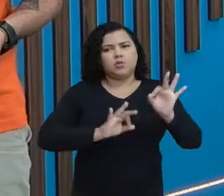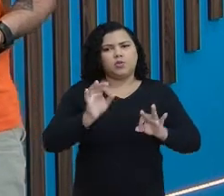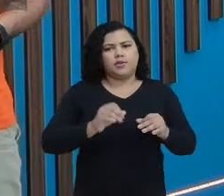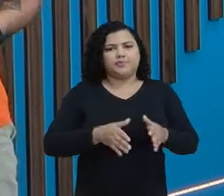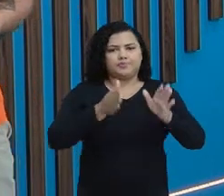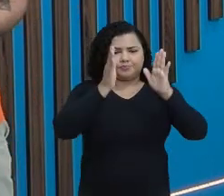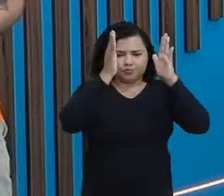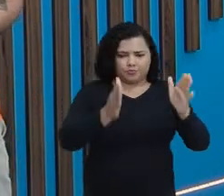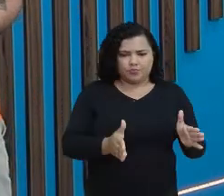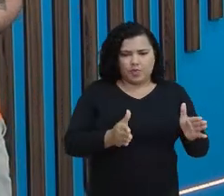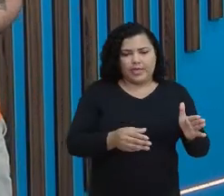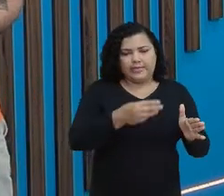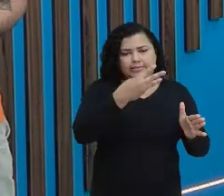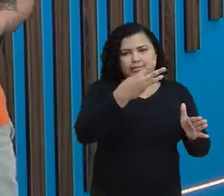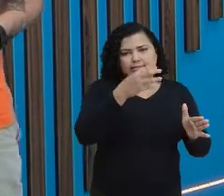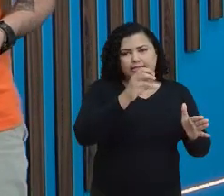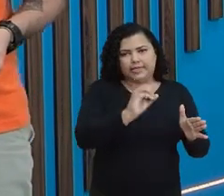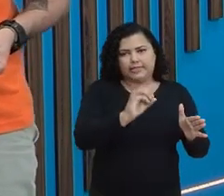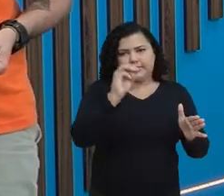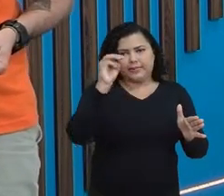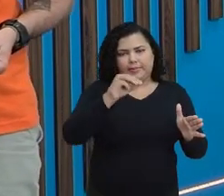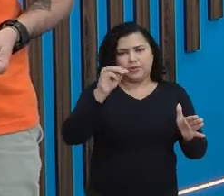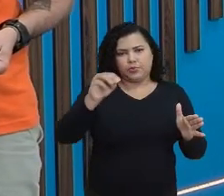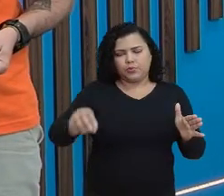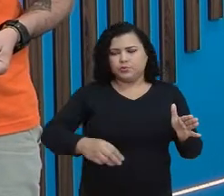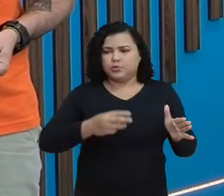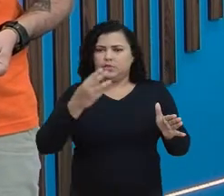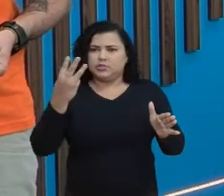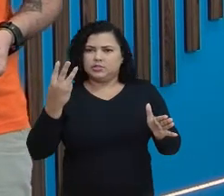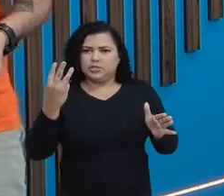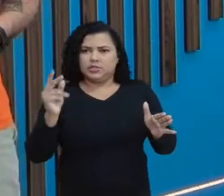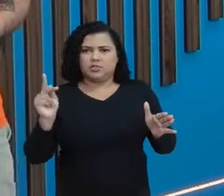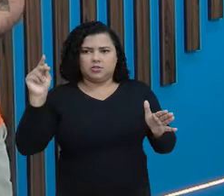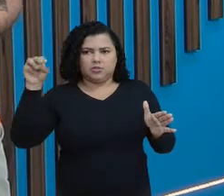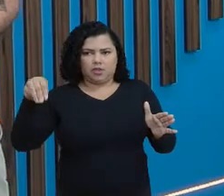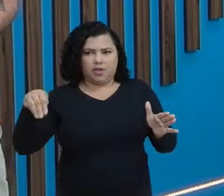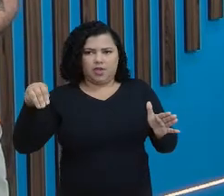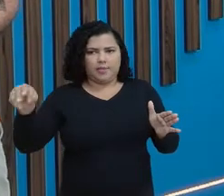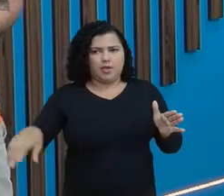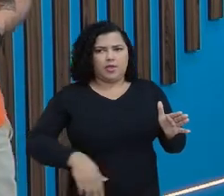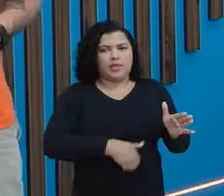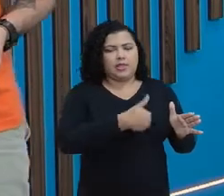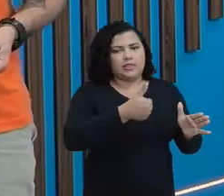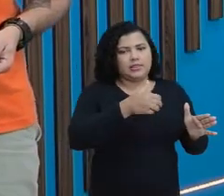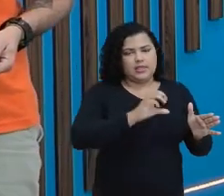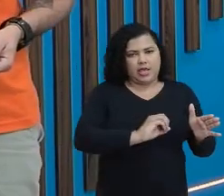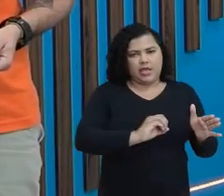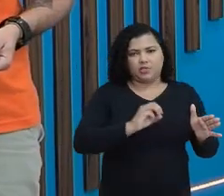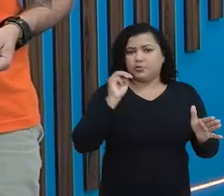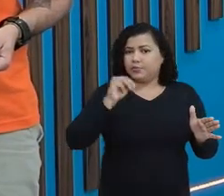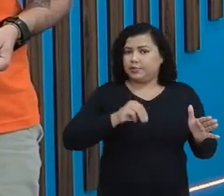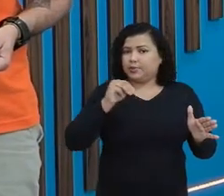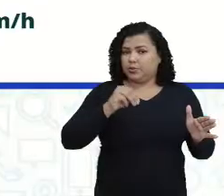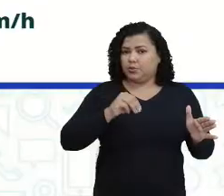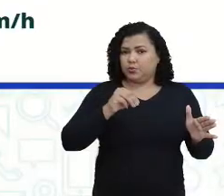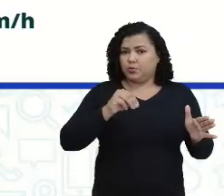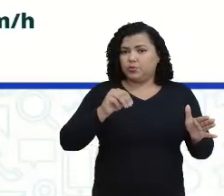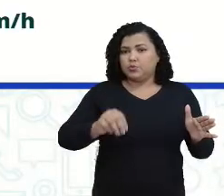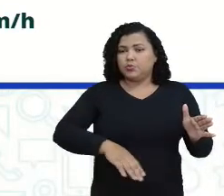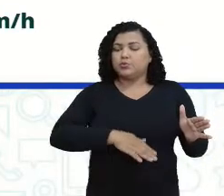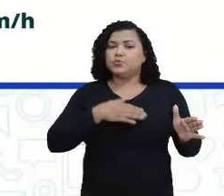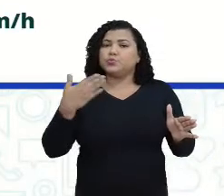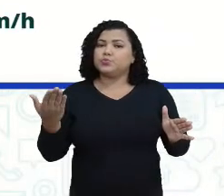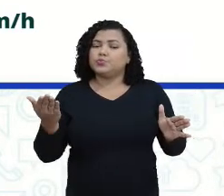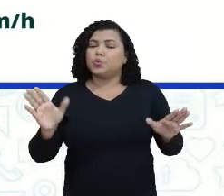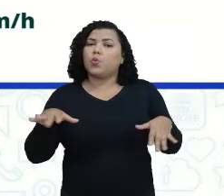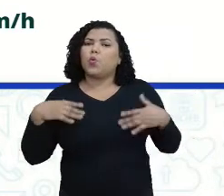quê? 30 minutos, 3 km por hora. 10 minutos, qual a velocidade? Então, perceba